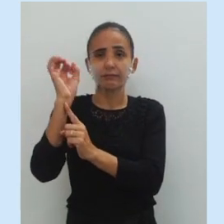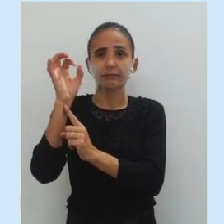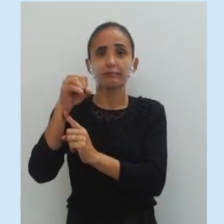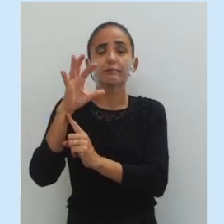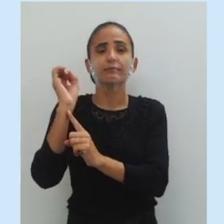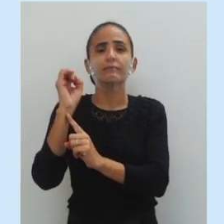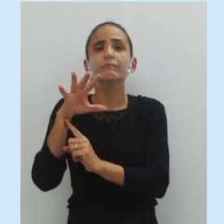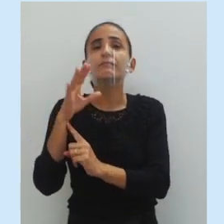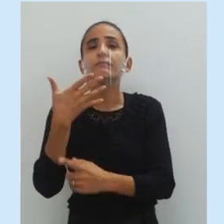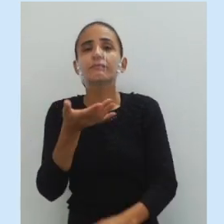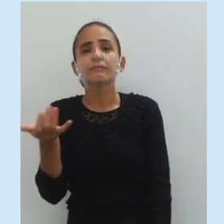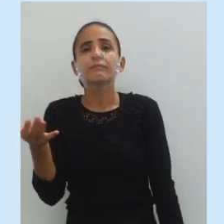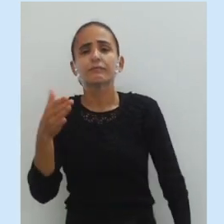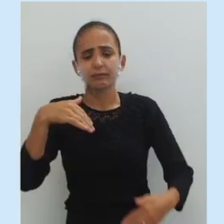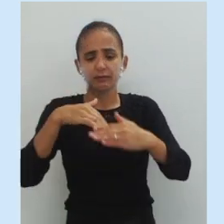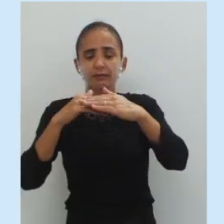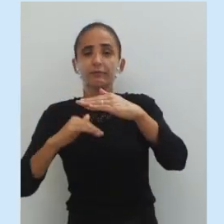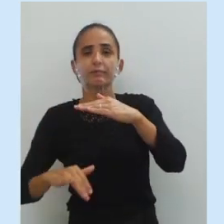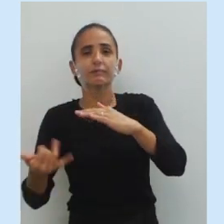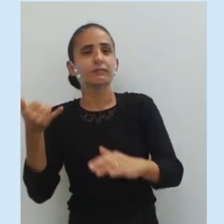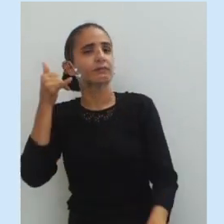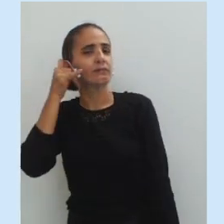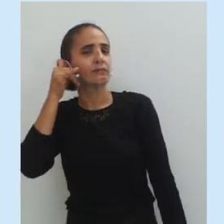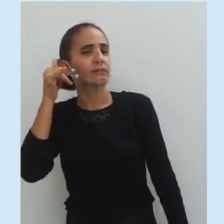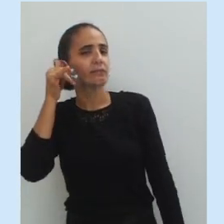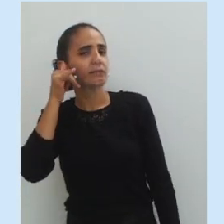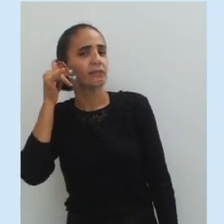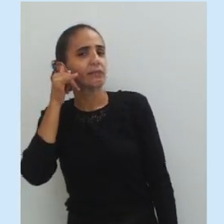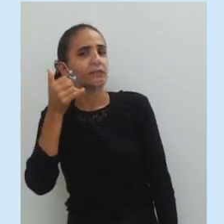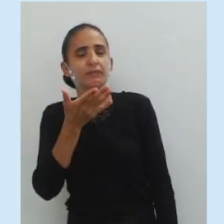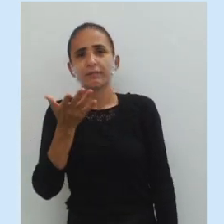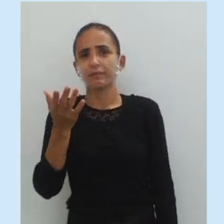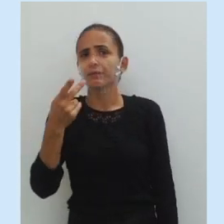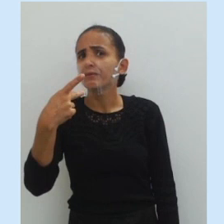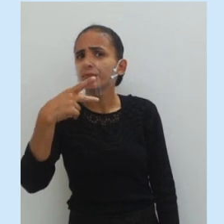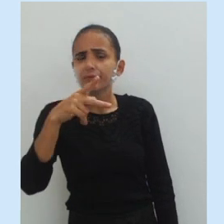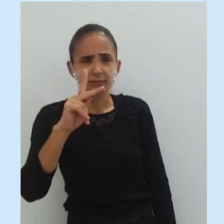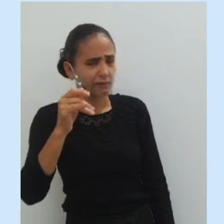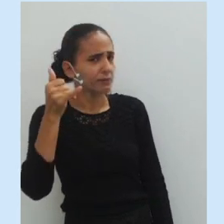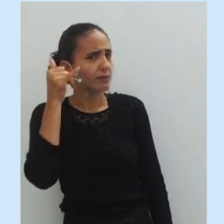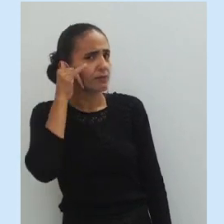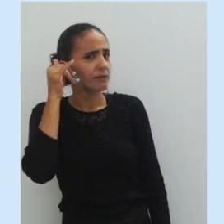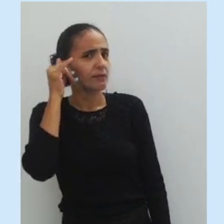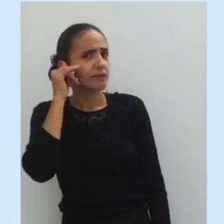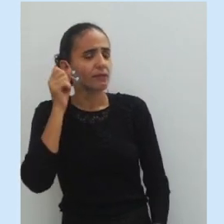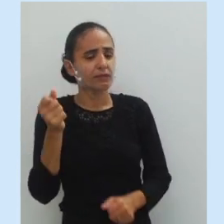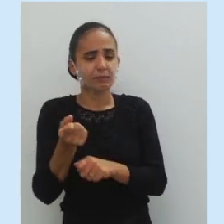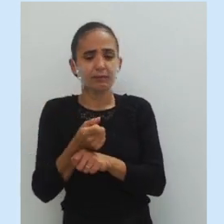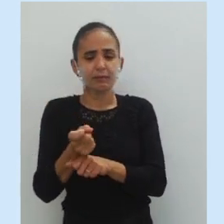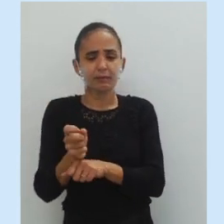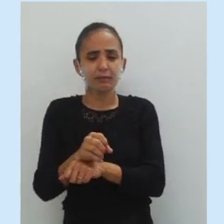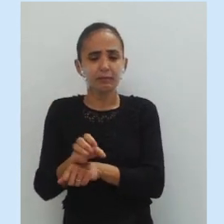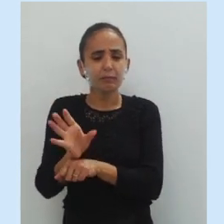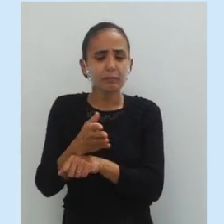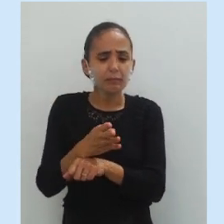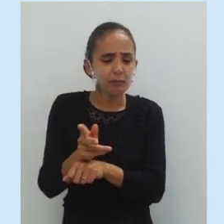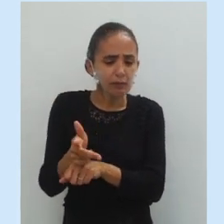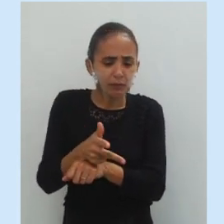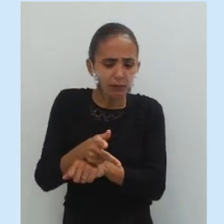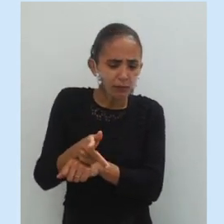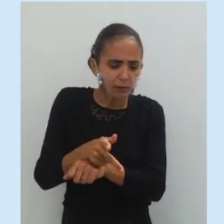lâmpada. E quando a gente vê logo embaixo, existe um celular. No teu celular tem uma lanterna. No